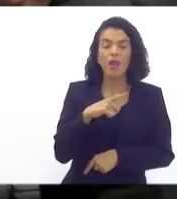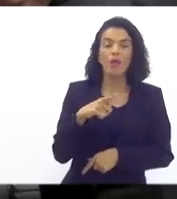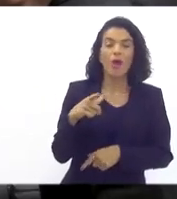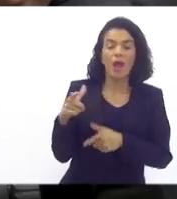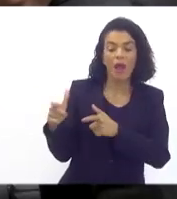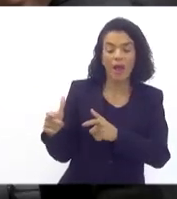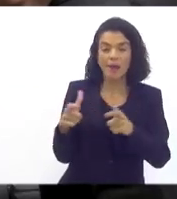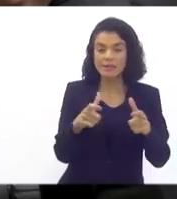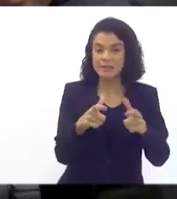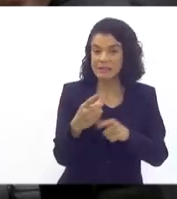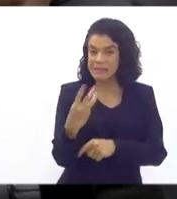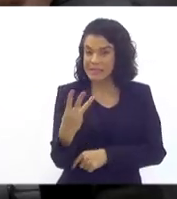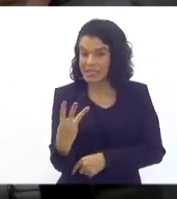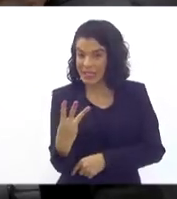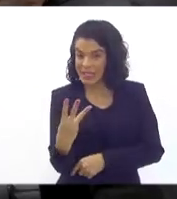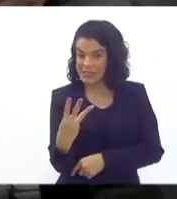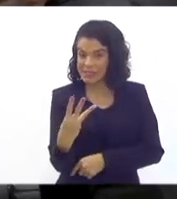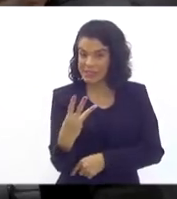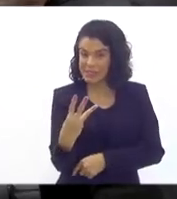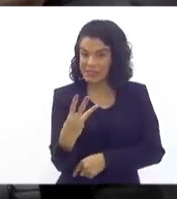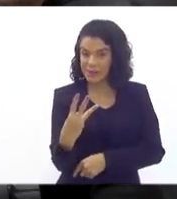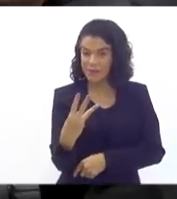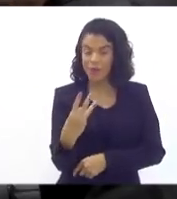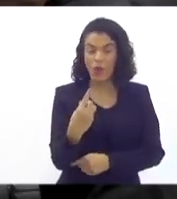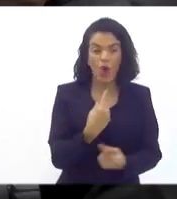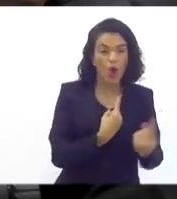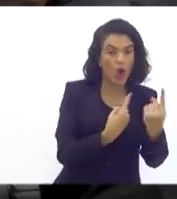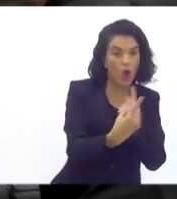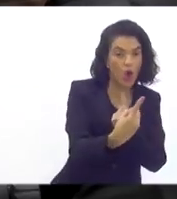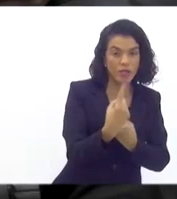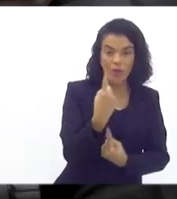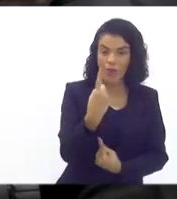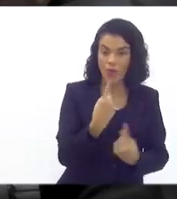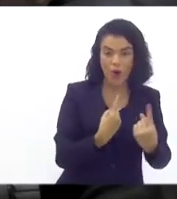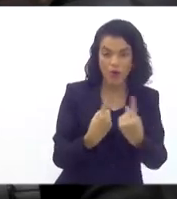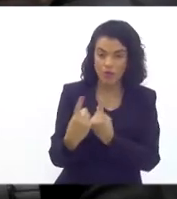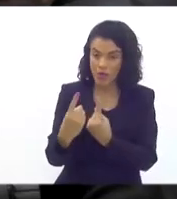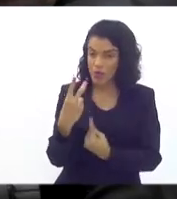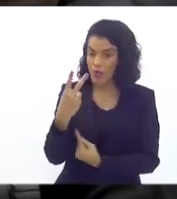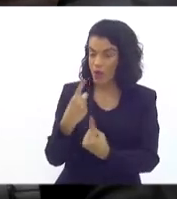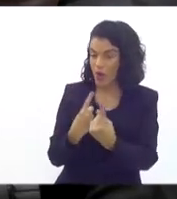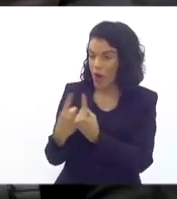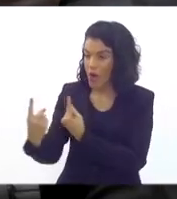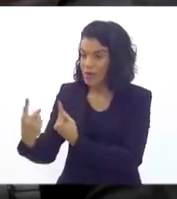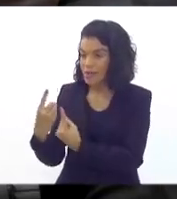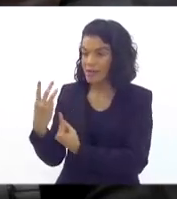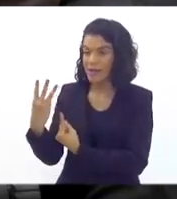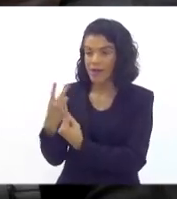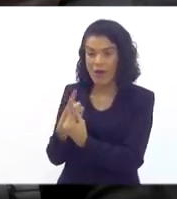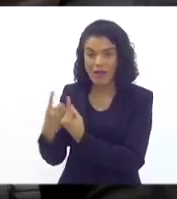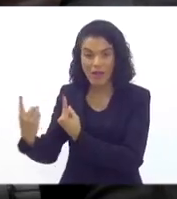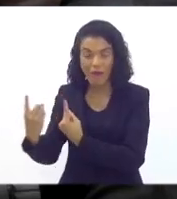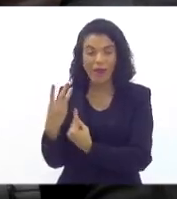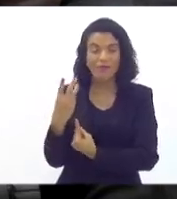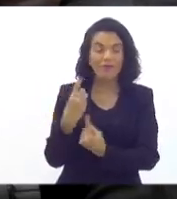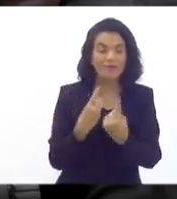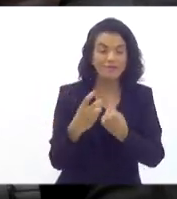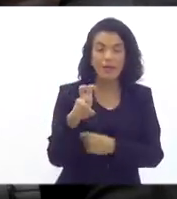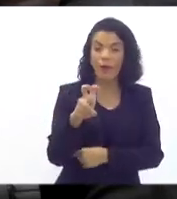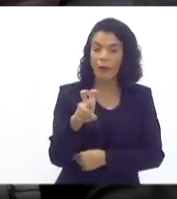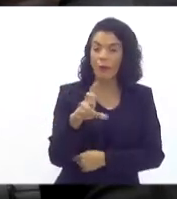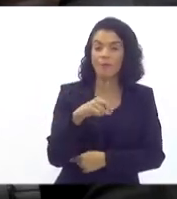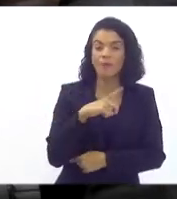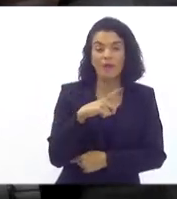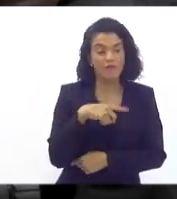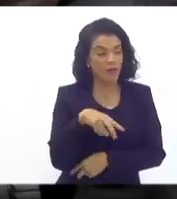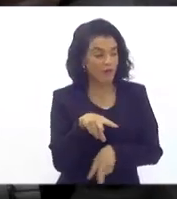gás natural muitas não pelo menos três rota três rota 4 e rota 5 que vão que vão trazer gás natural pra nossa Costa e que nós